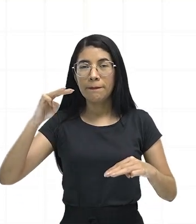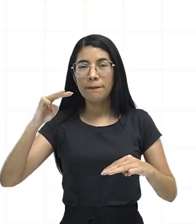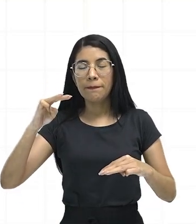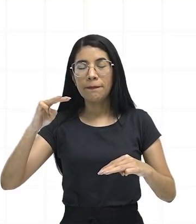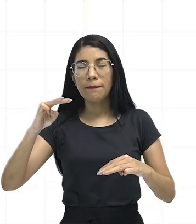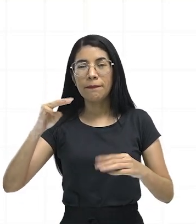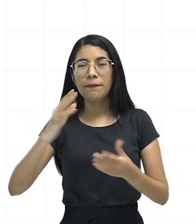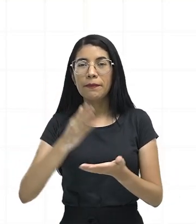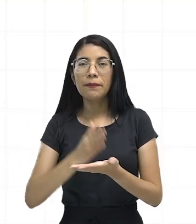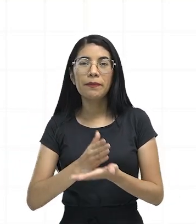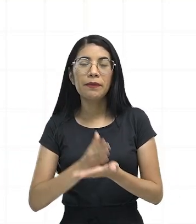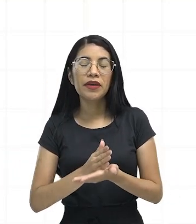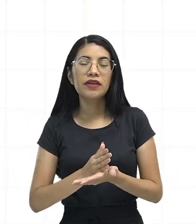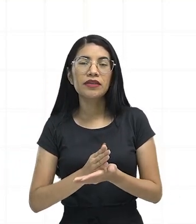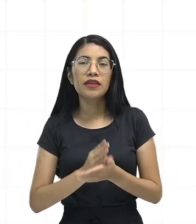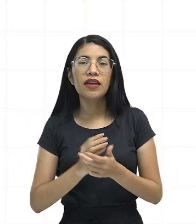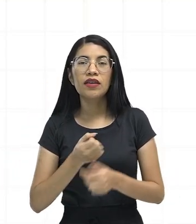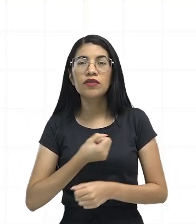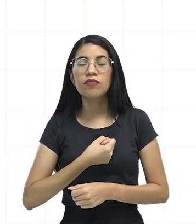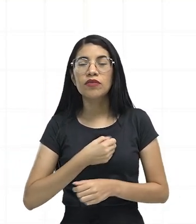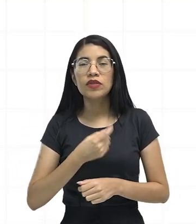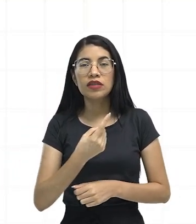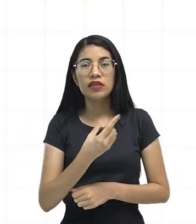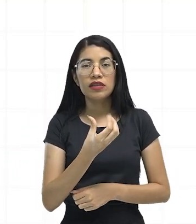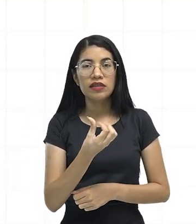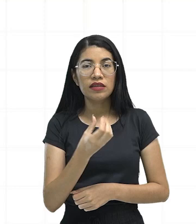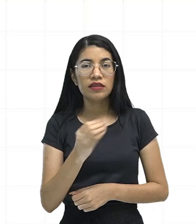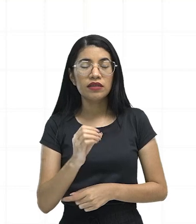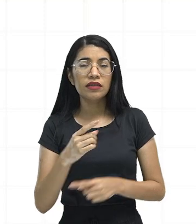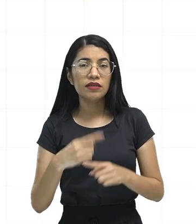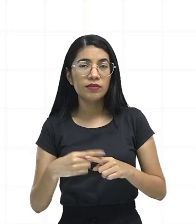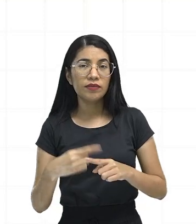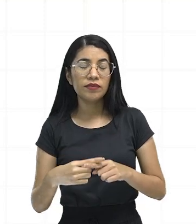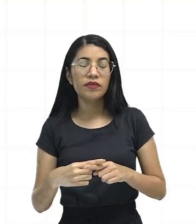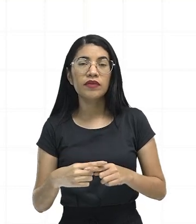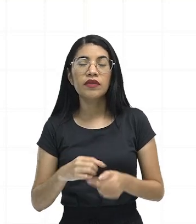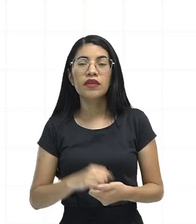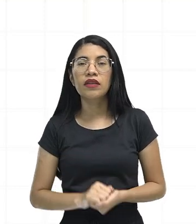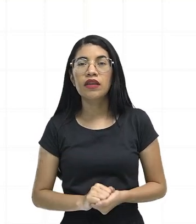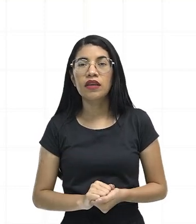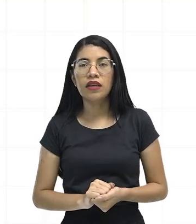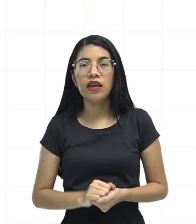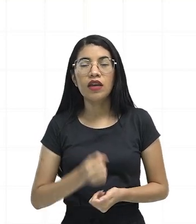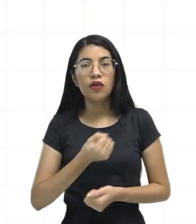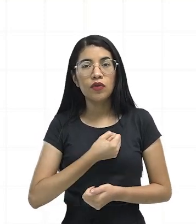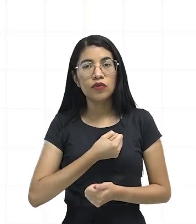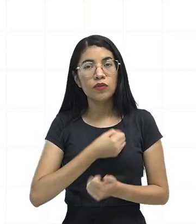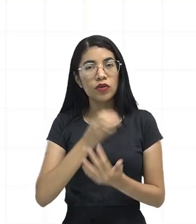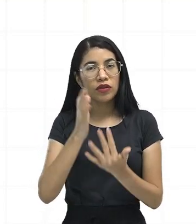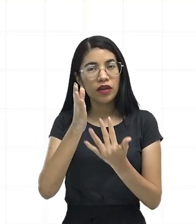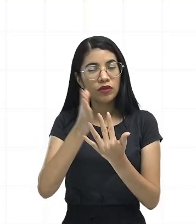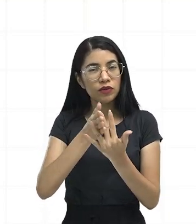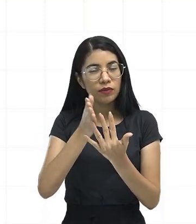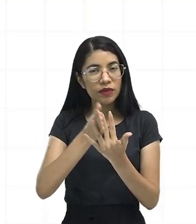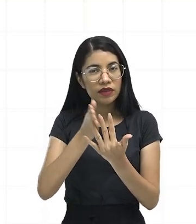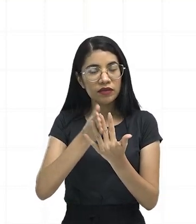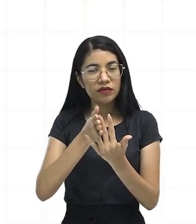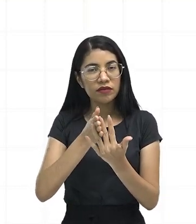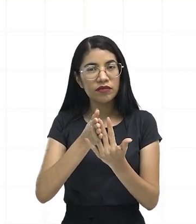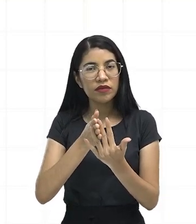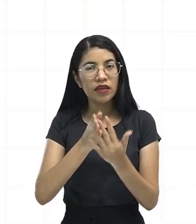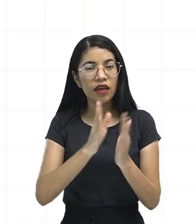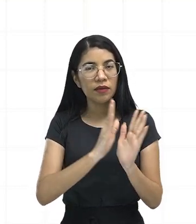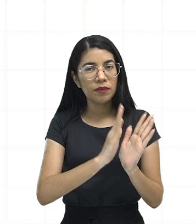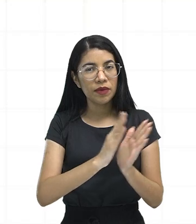será 160. Por quê? Porque 160 é o termo que está no centro